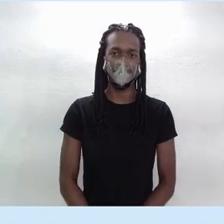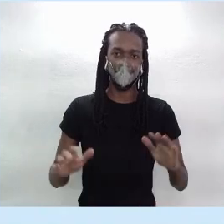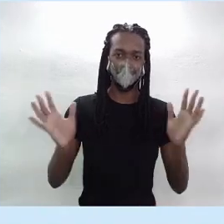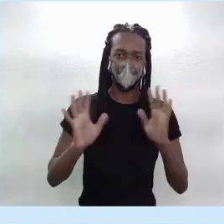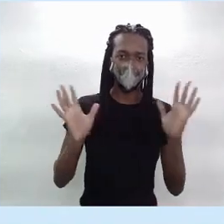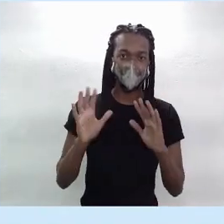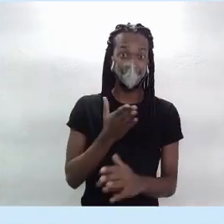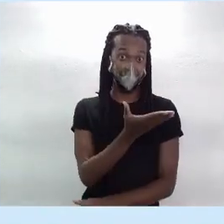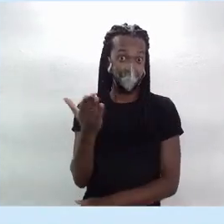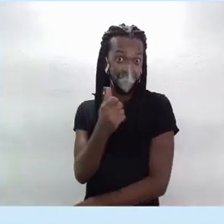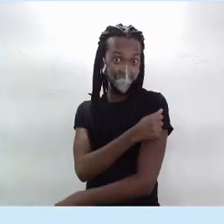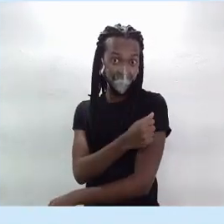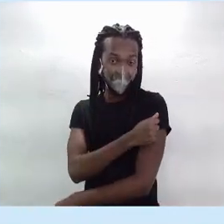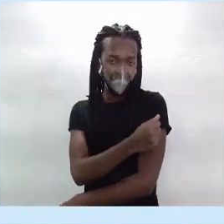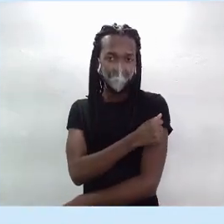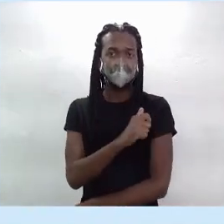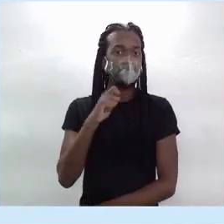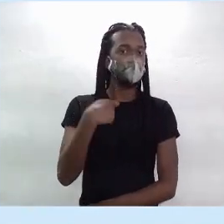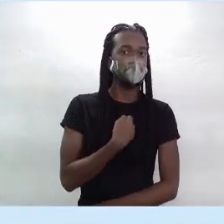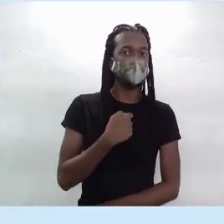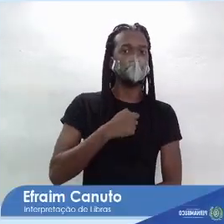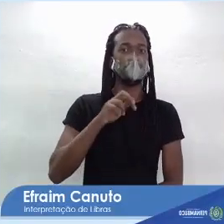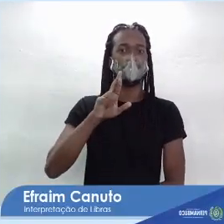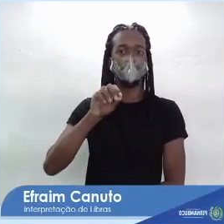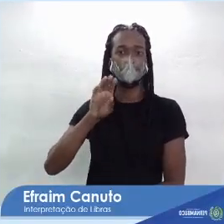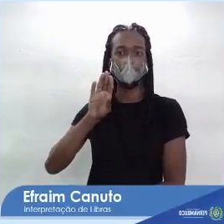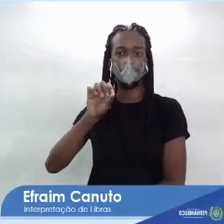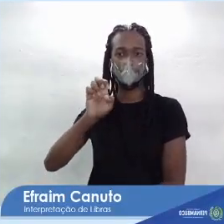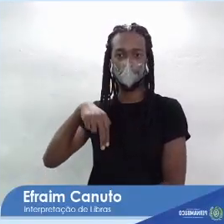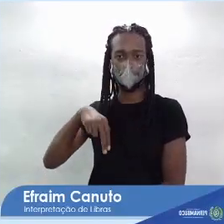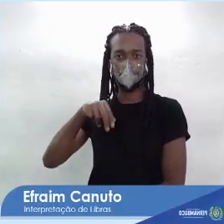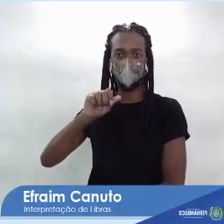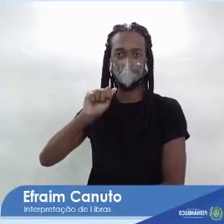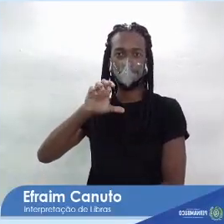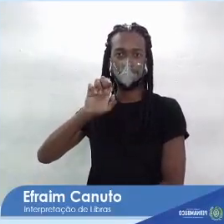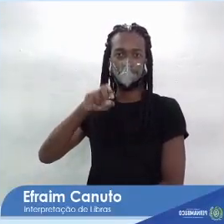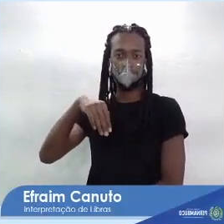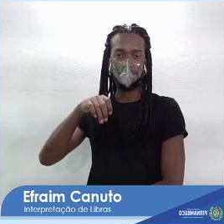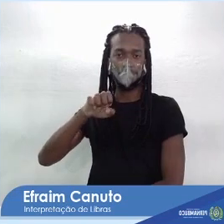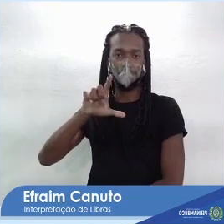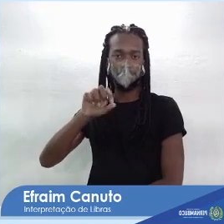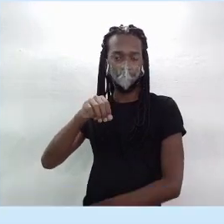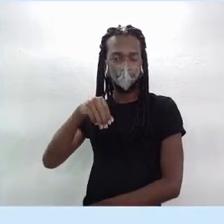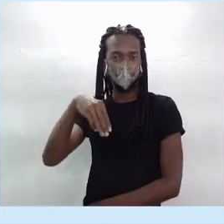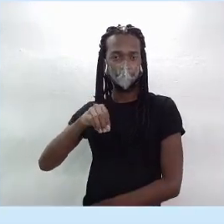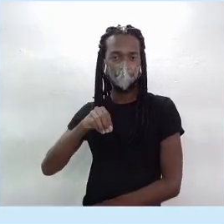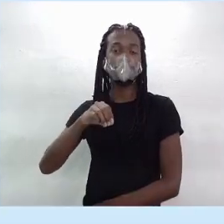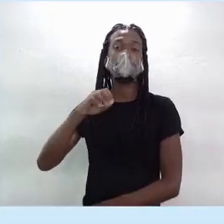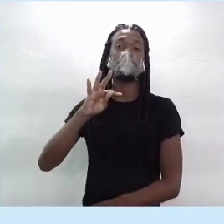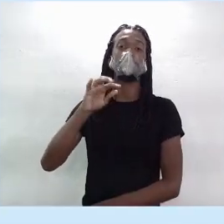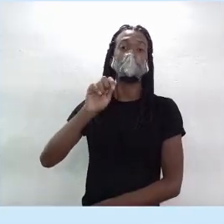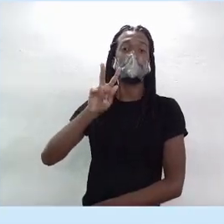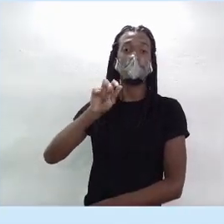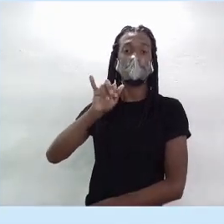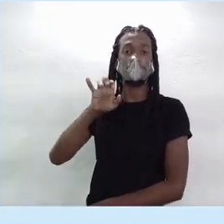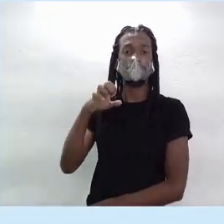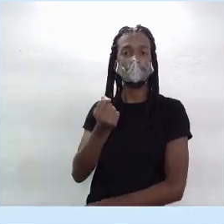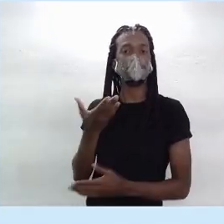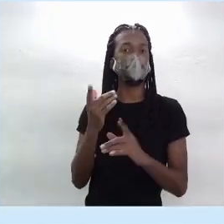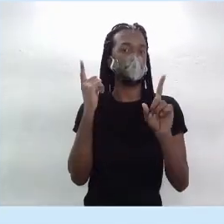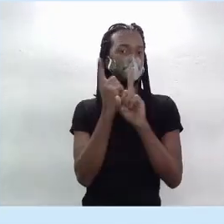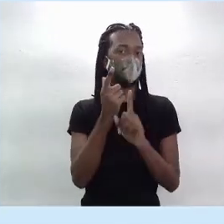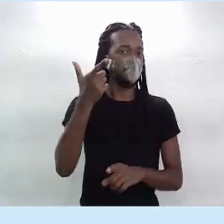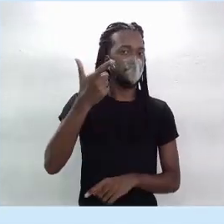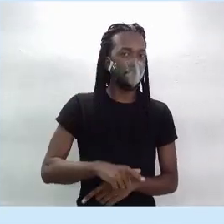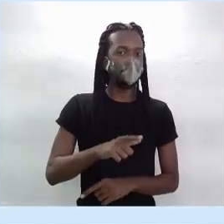Olá, estudantes! Eu sou o professor Robson Anselmo Tavares e hoje nós temos mais um encontro da